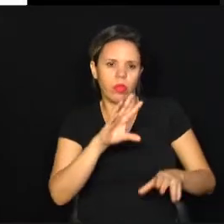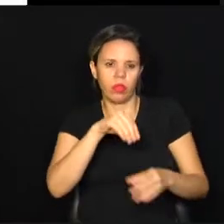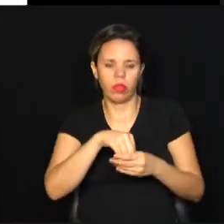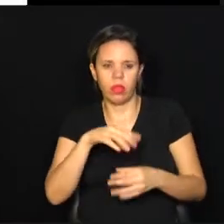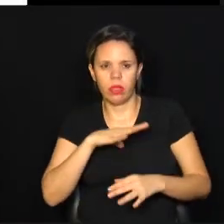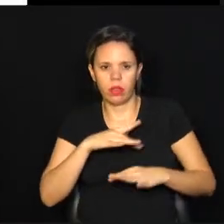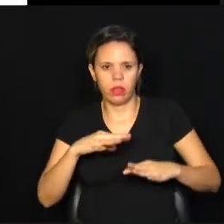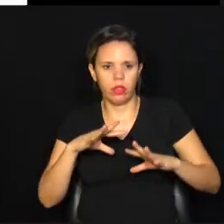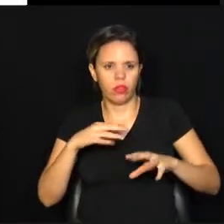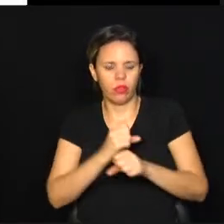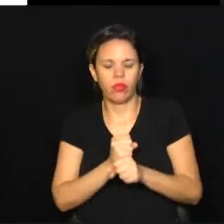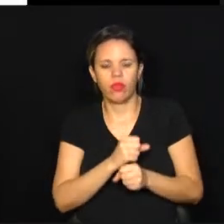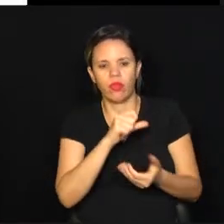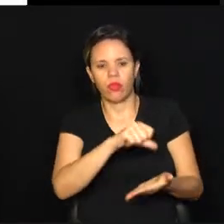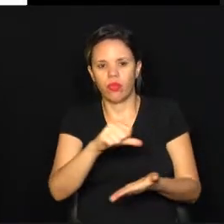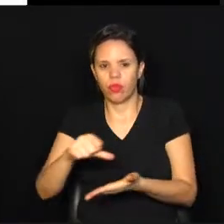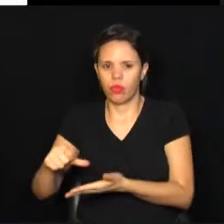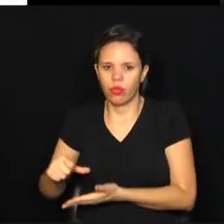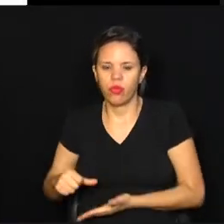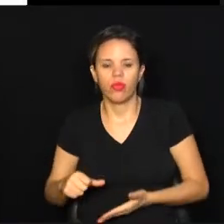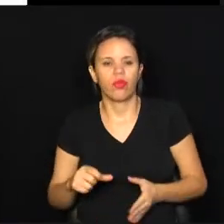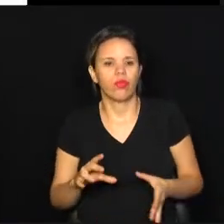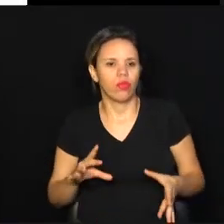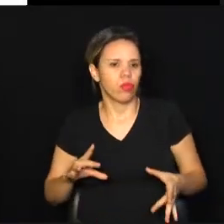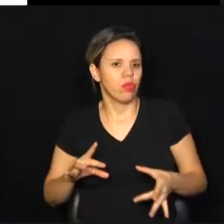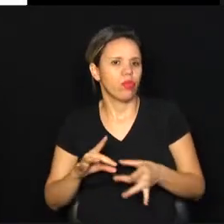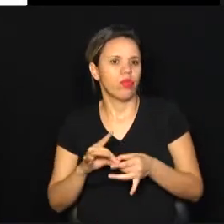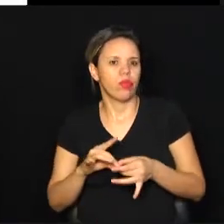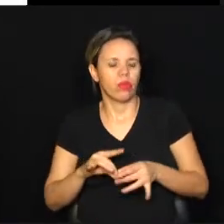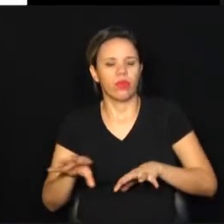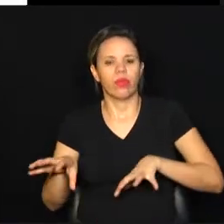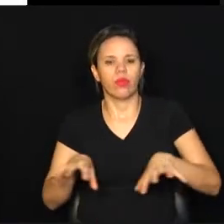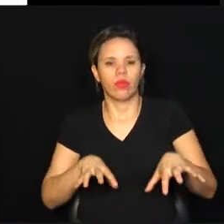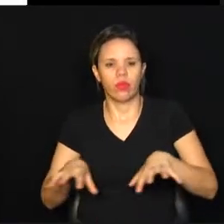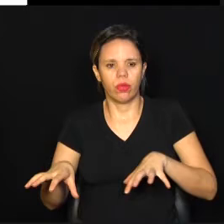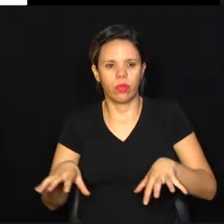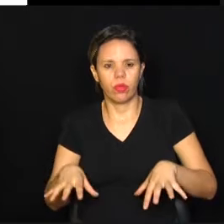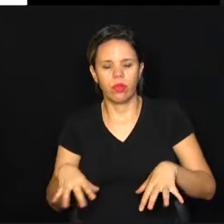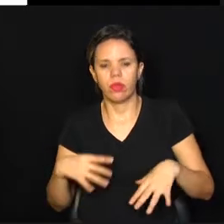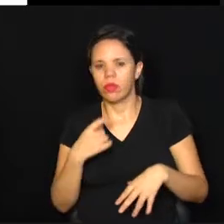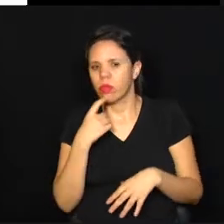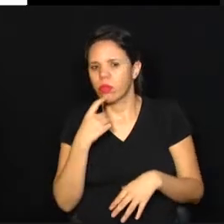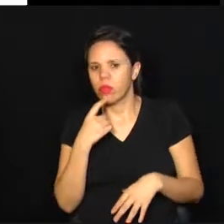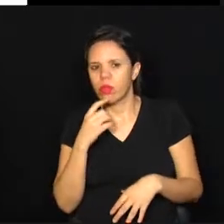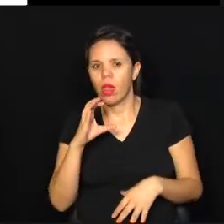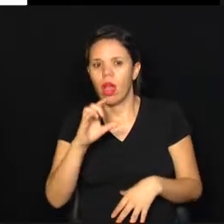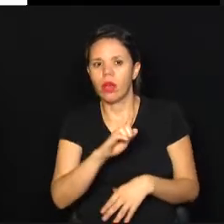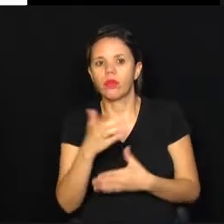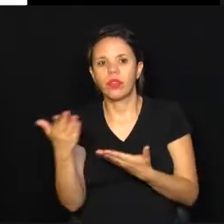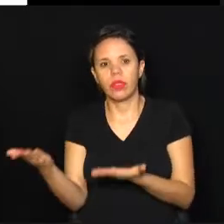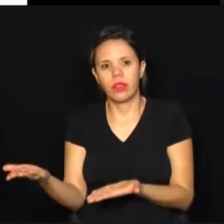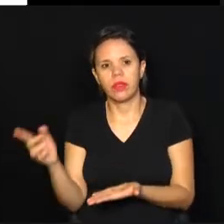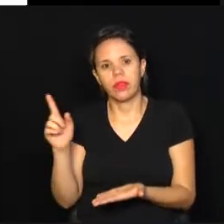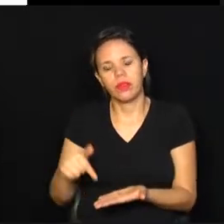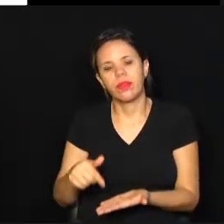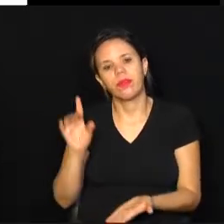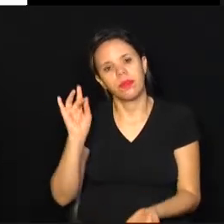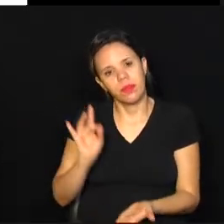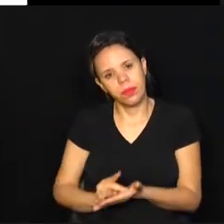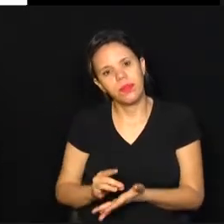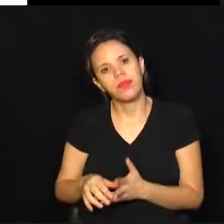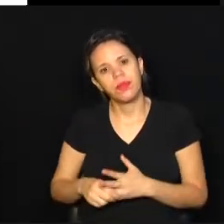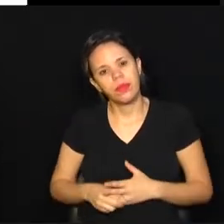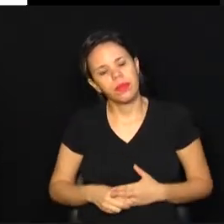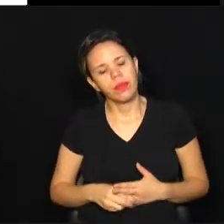centralidades que são zonas, que são pontos, que são eixos, né? E a gente vê o que lá ali no Campo Grande, né? O Campo Grande, de fato,